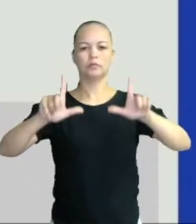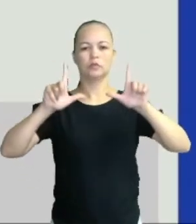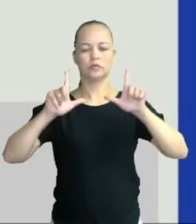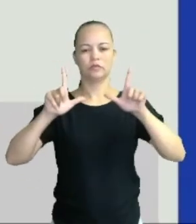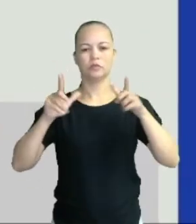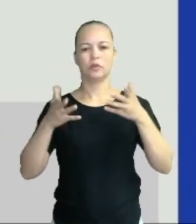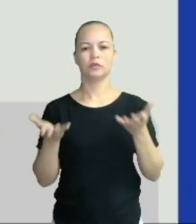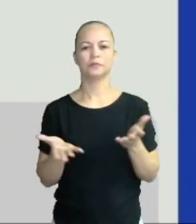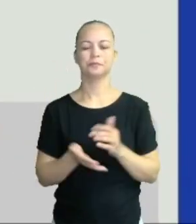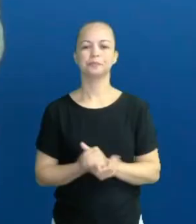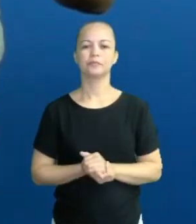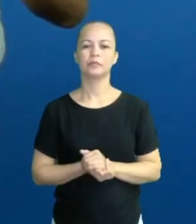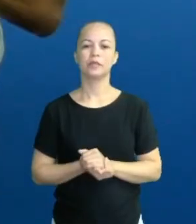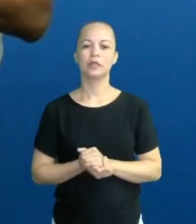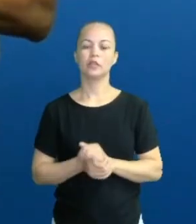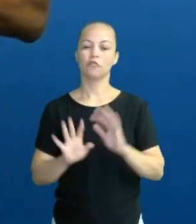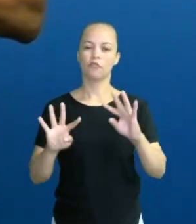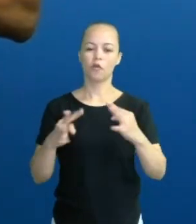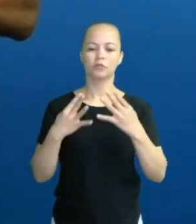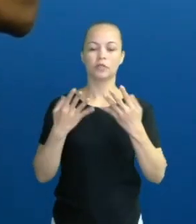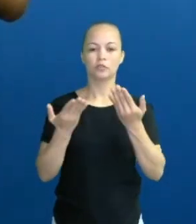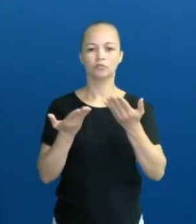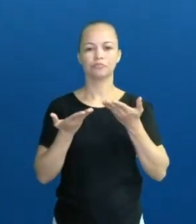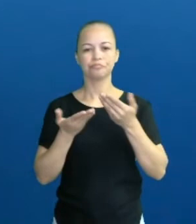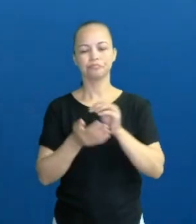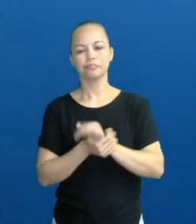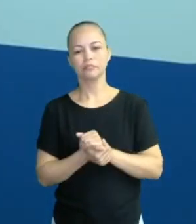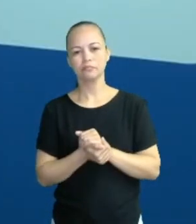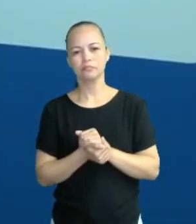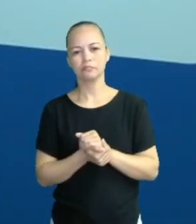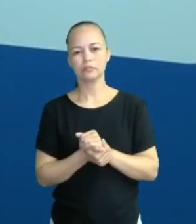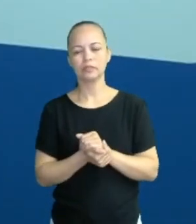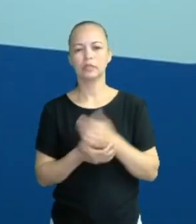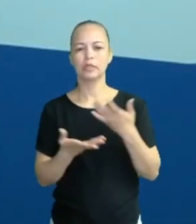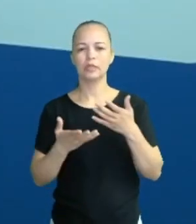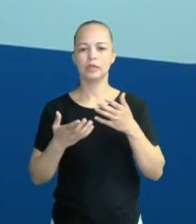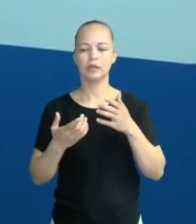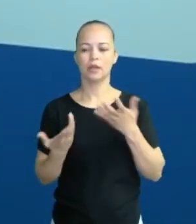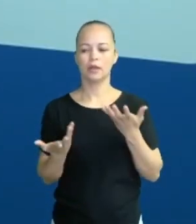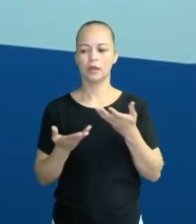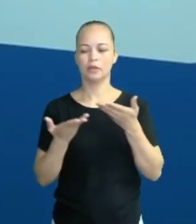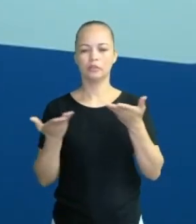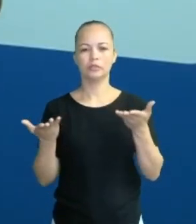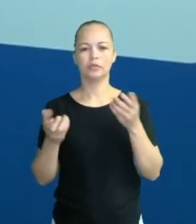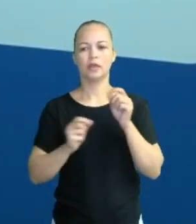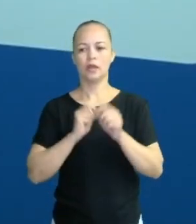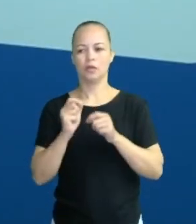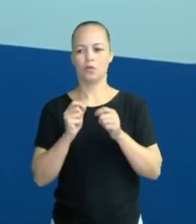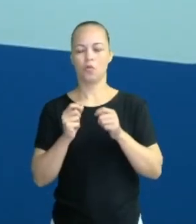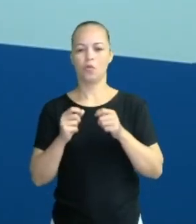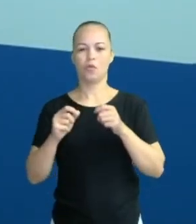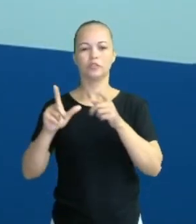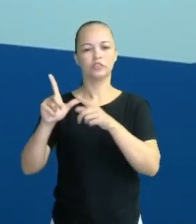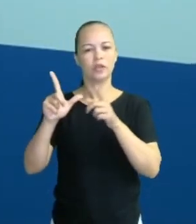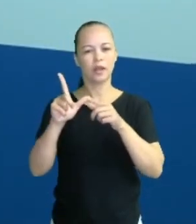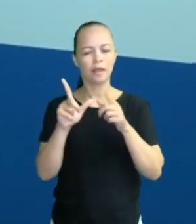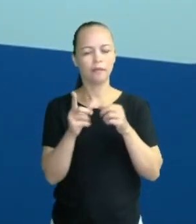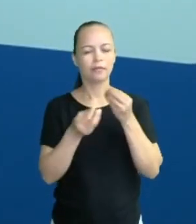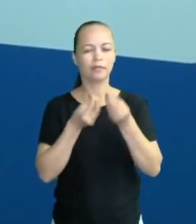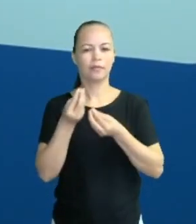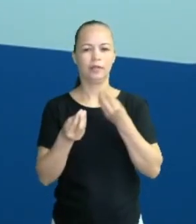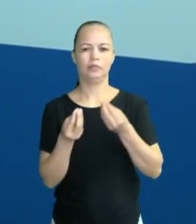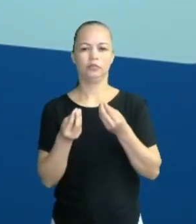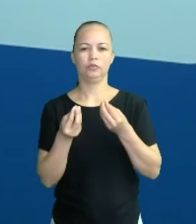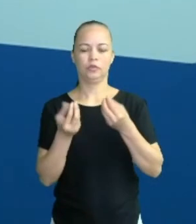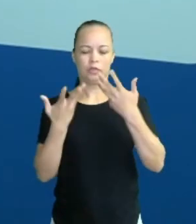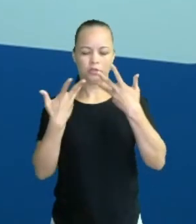visualizar. E aí, volta aqui comigo, por favor, produção. E aí eu queria registrar com letras garrafais. Todo esse gasto de